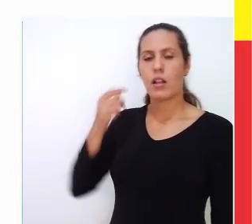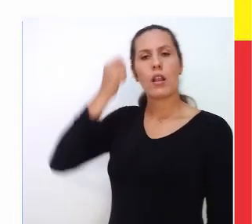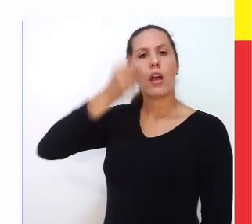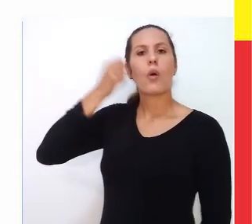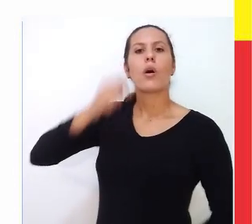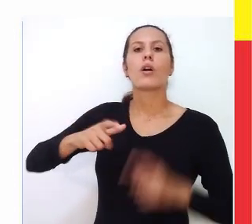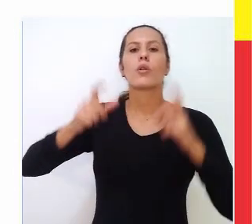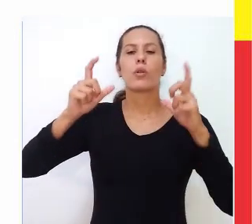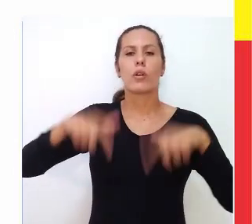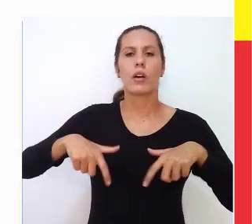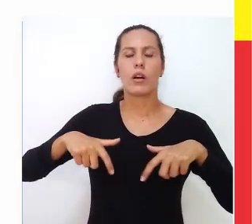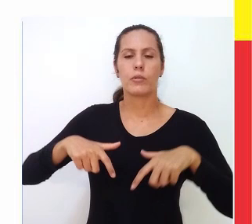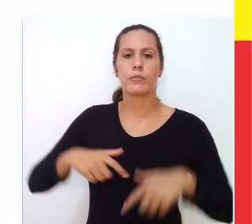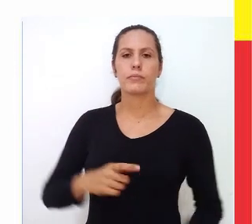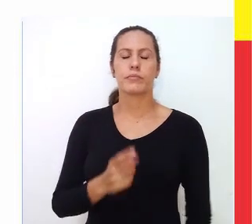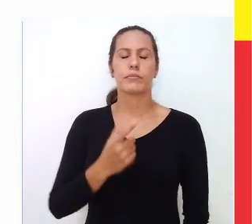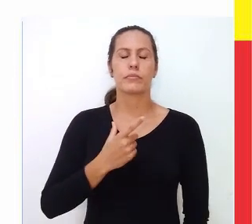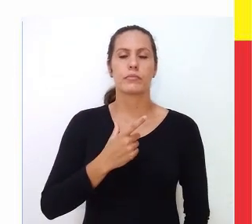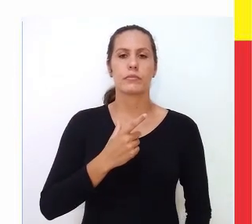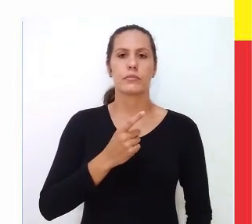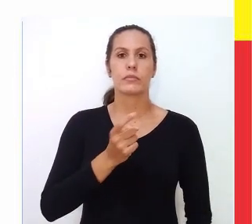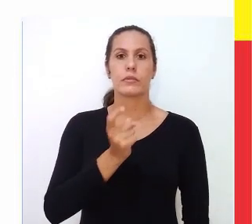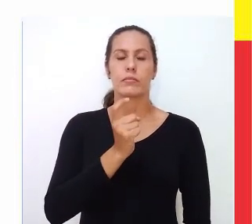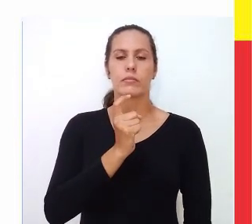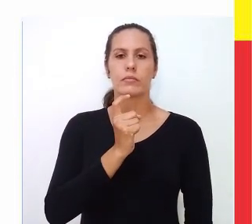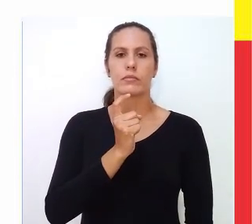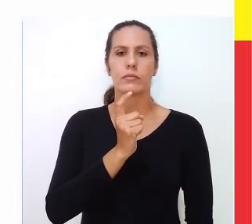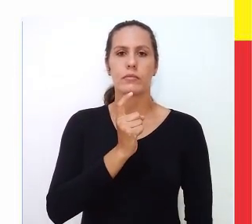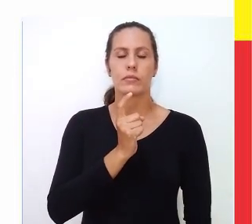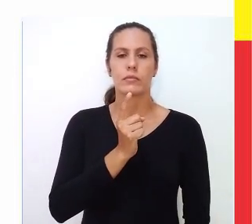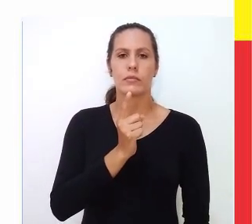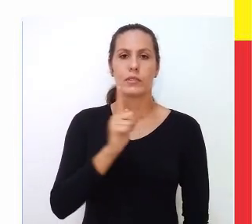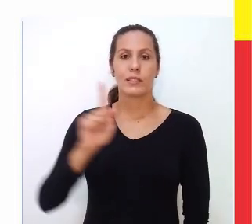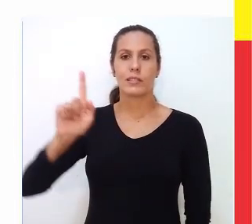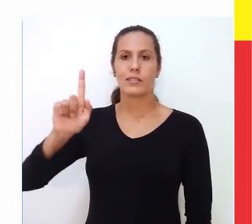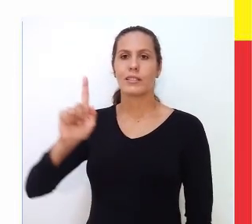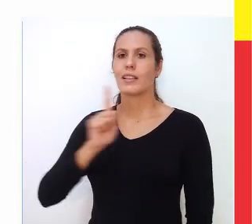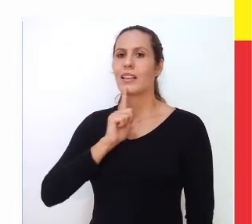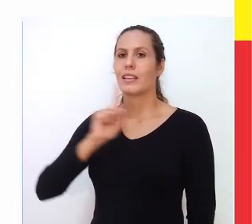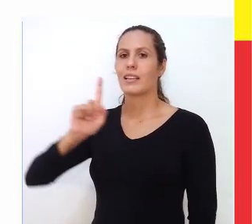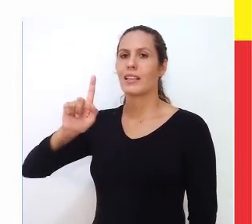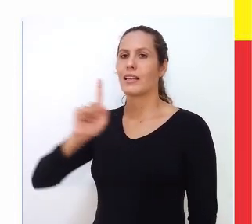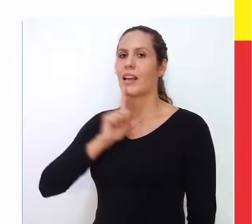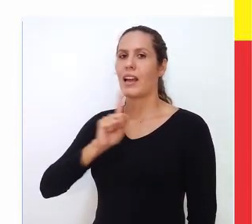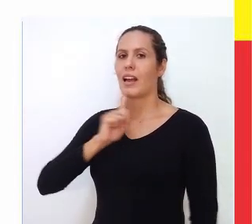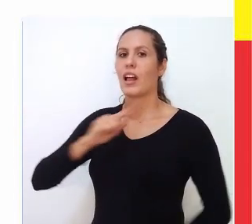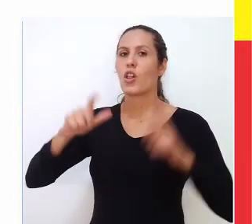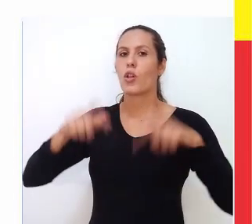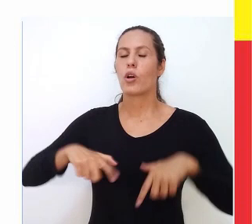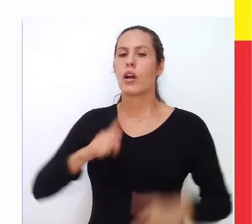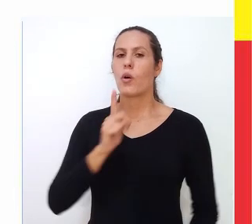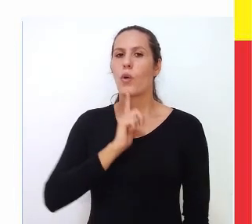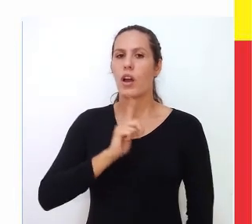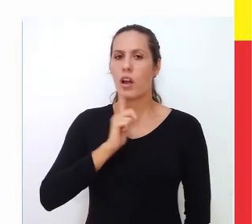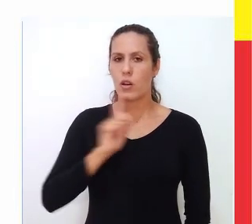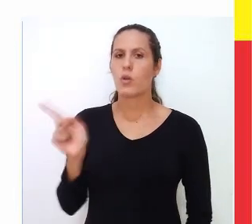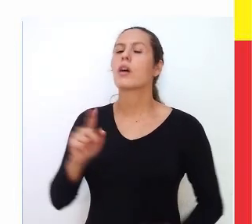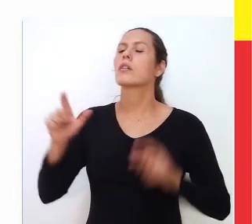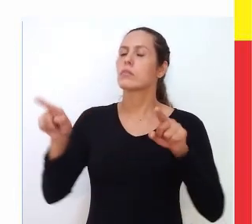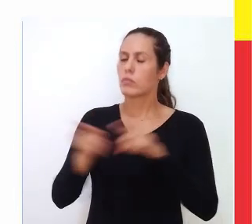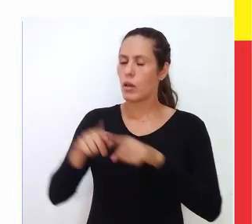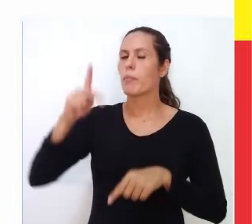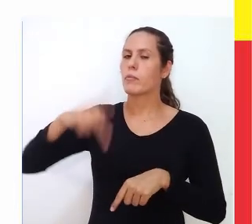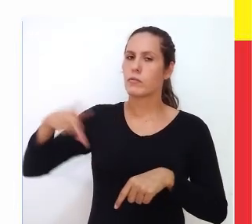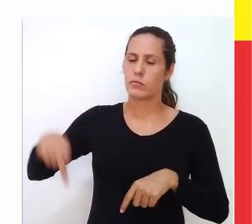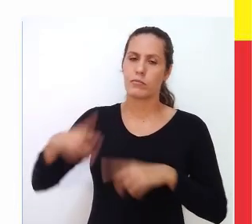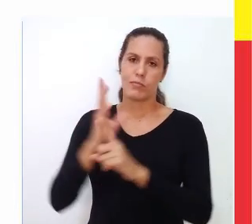de Garanhuns, é pernambucano e também professor, né? Também professor de artes. E ele